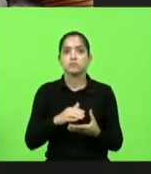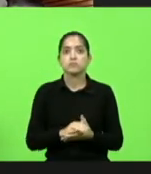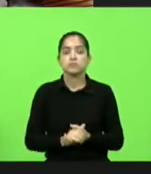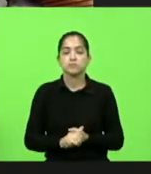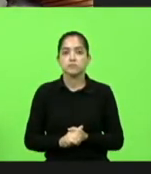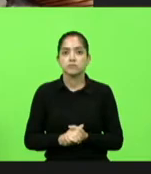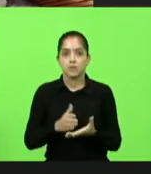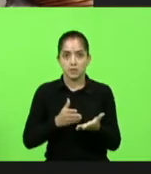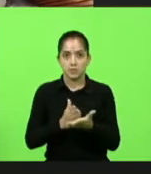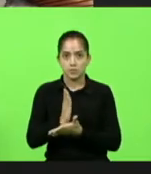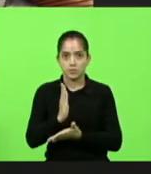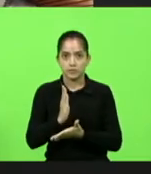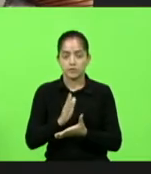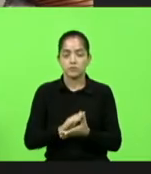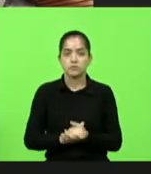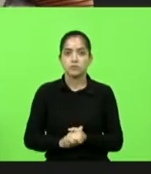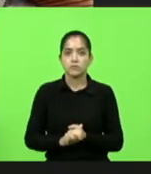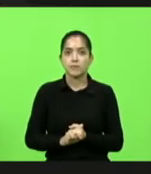Aprovado.